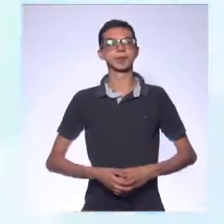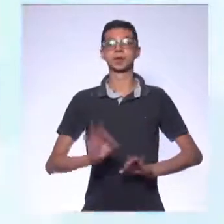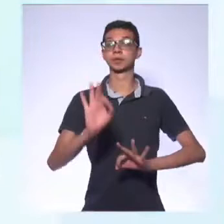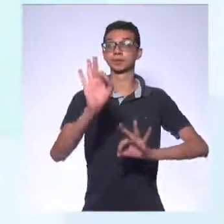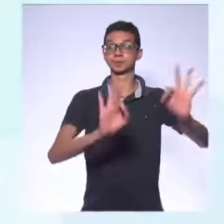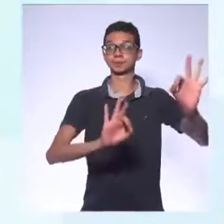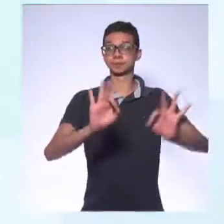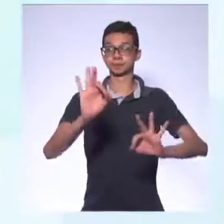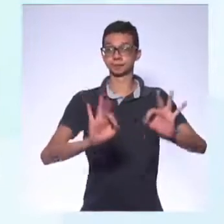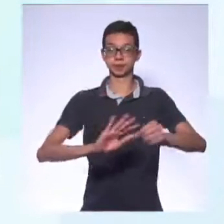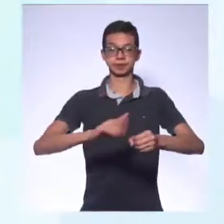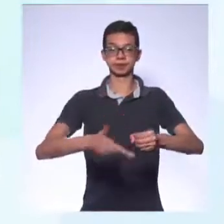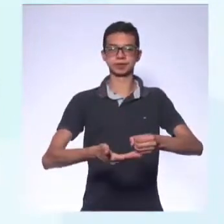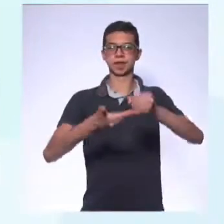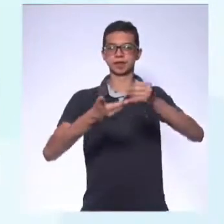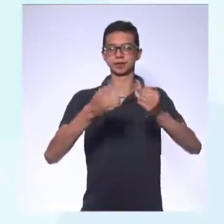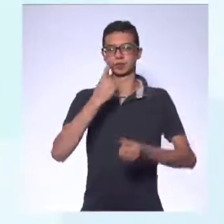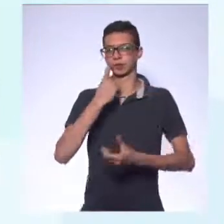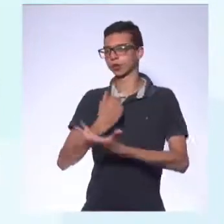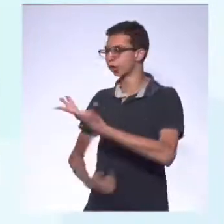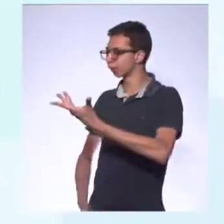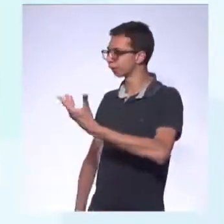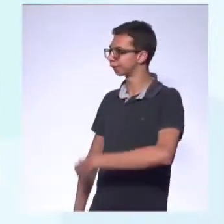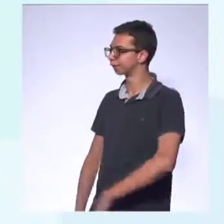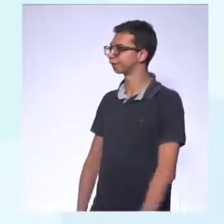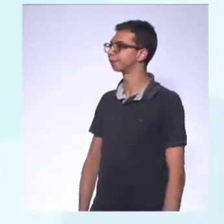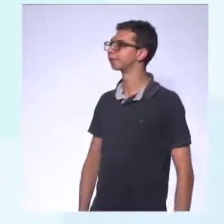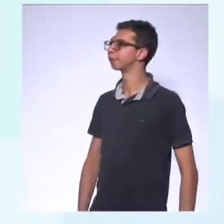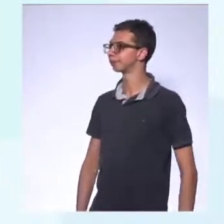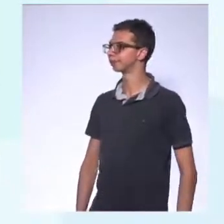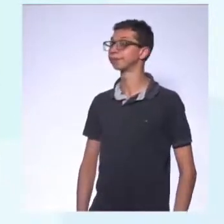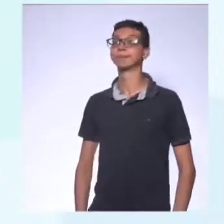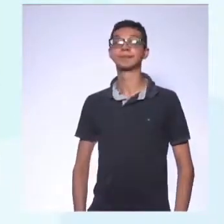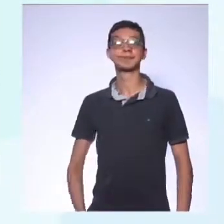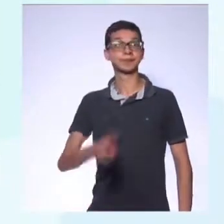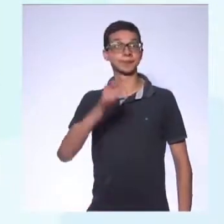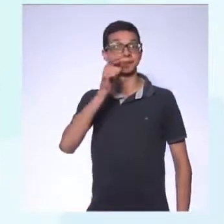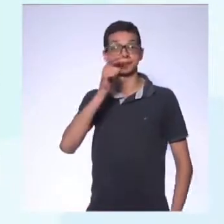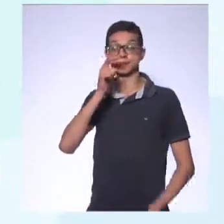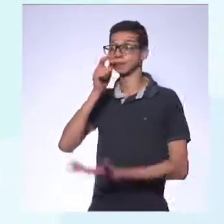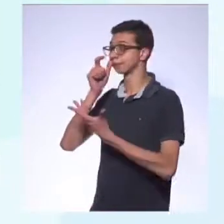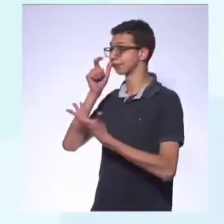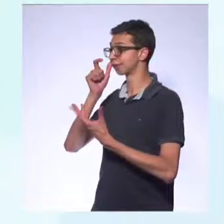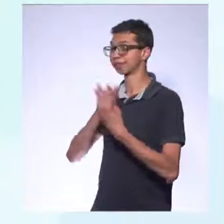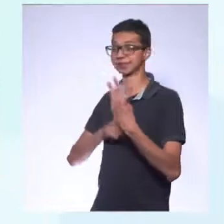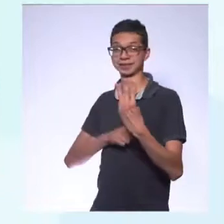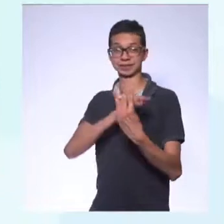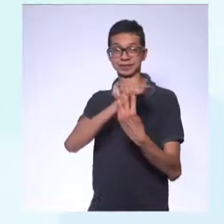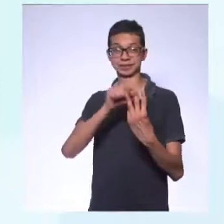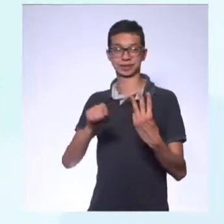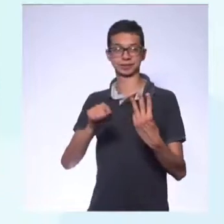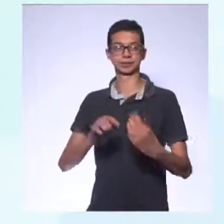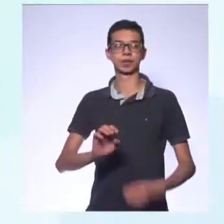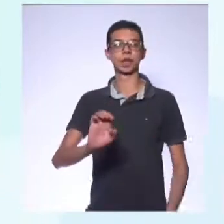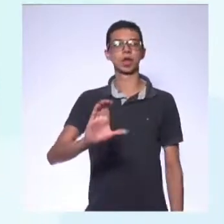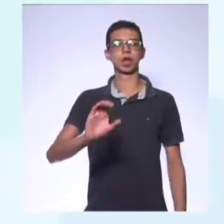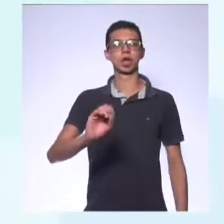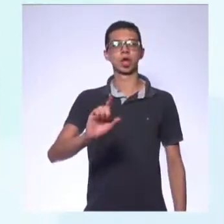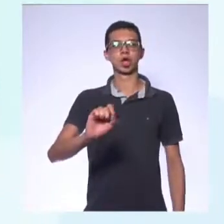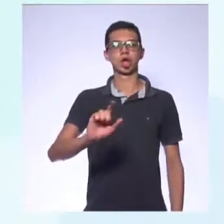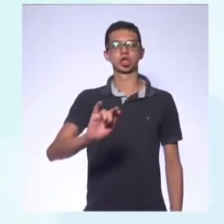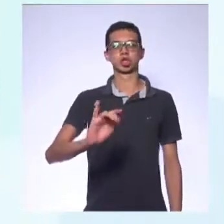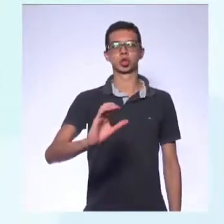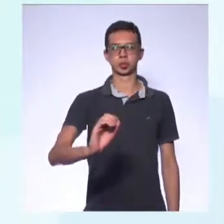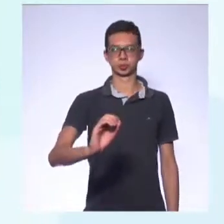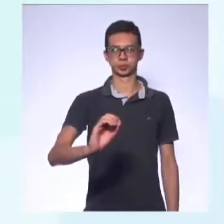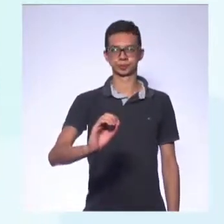para vocês verem. Ó. Então, olha só, você tem aí 3 frentes, ecológicas, econômica e